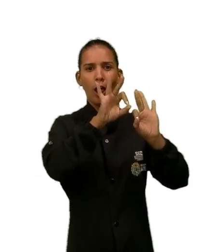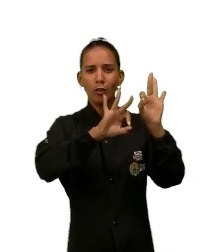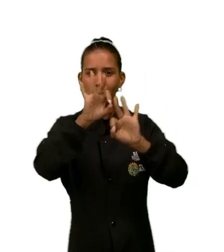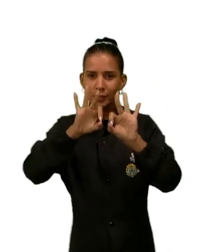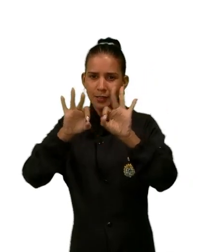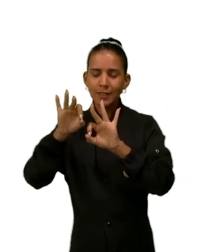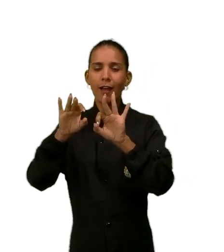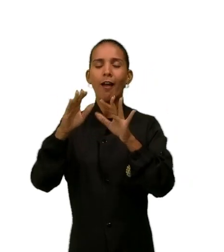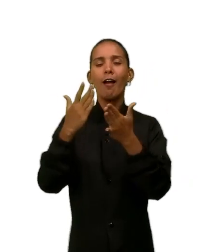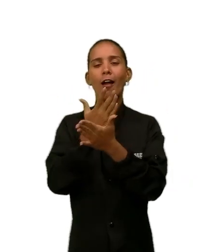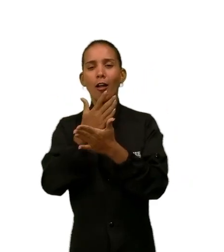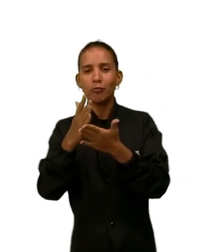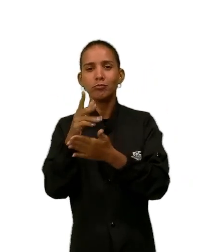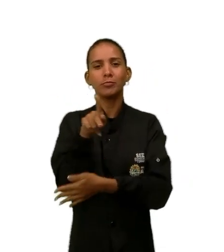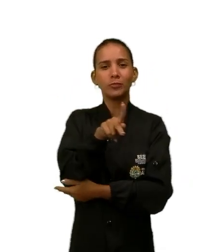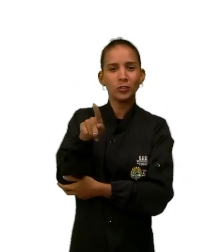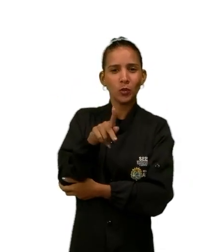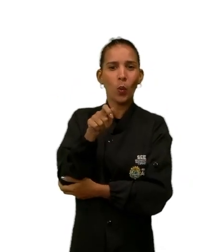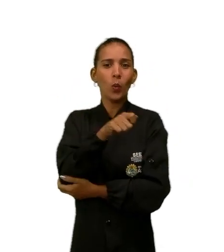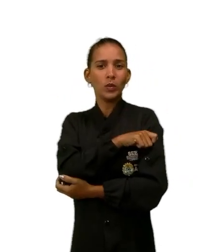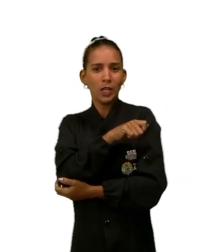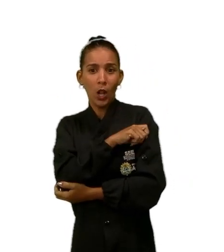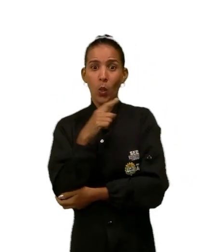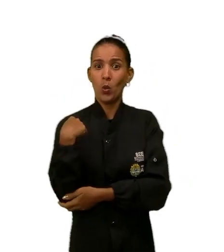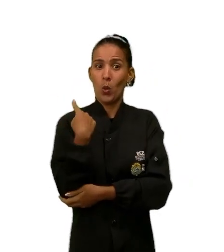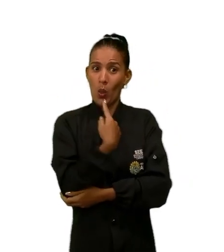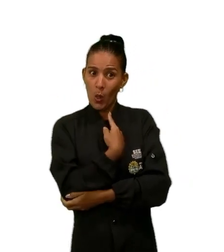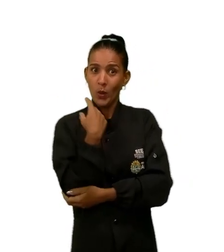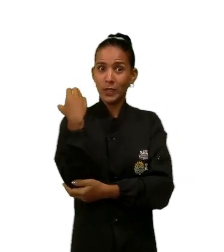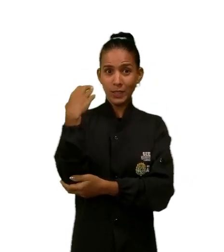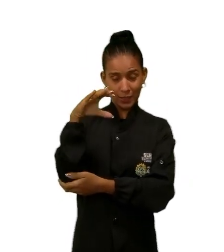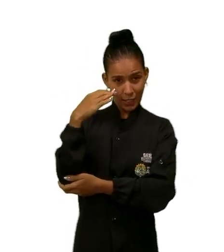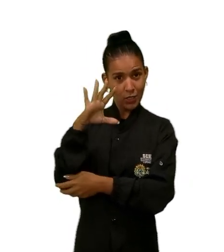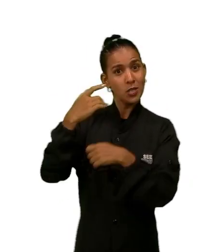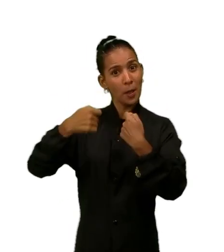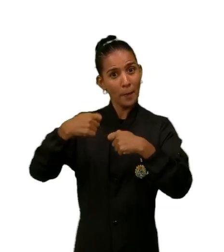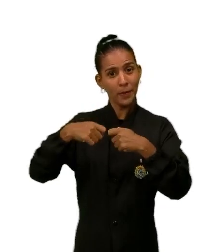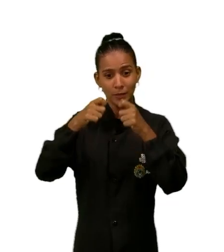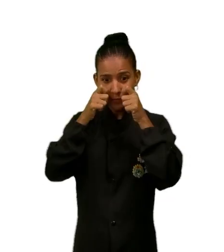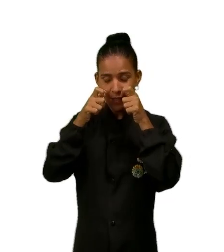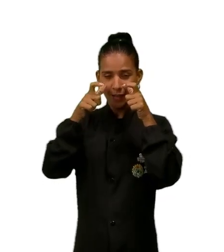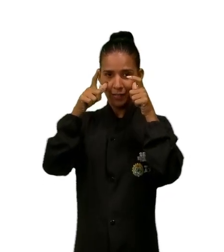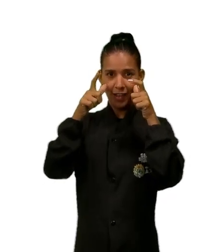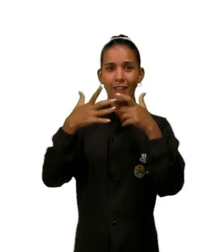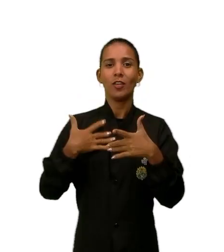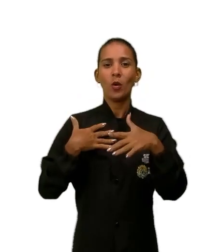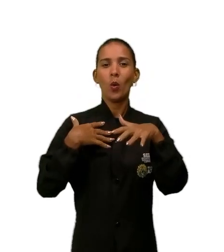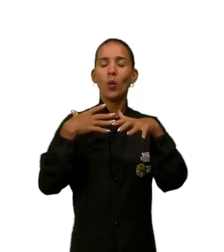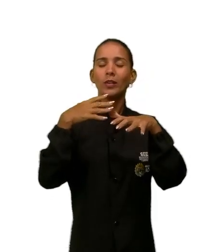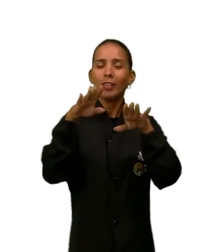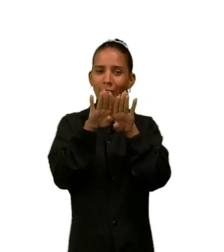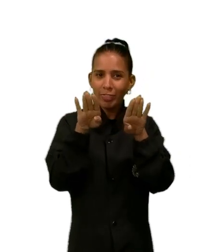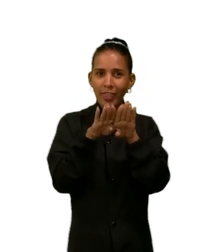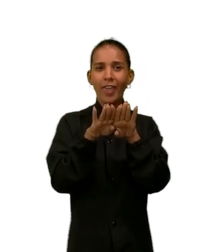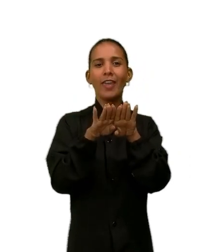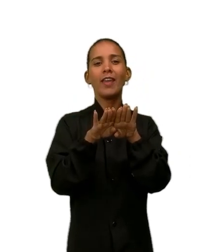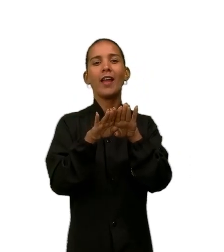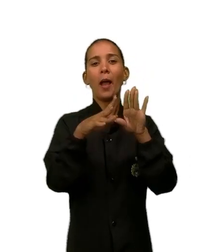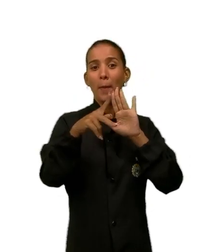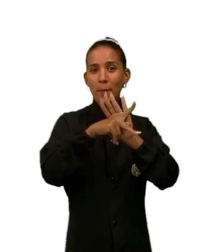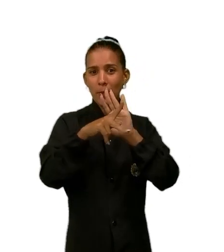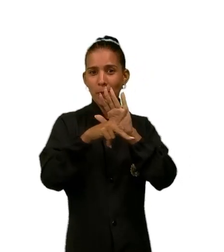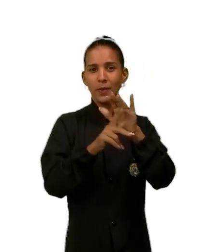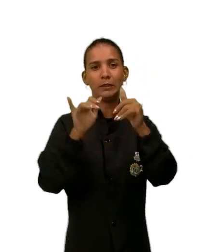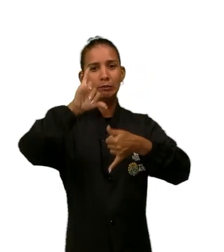alunos, como professores, né, como cientistas. Né? Então, eles estão agrupados de acordo com as suas propriedades químicas e